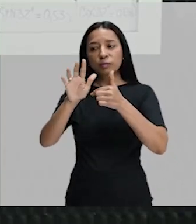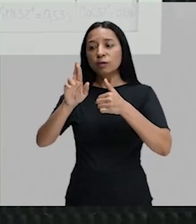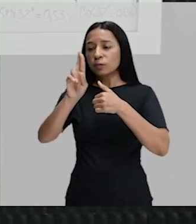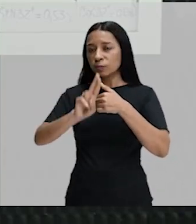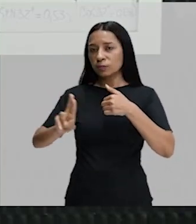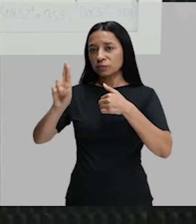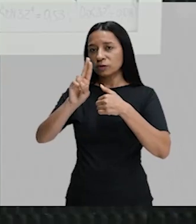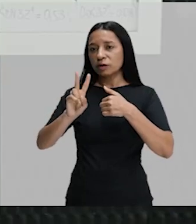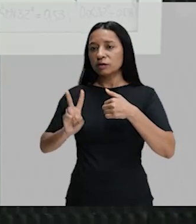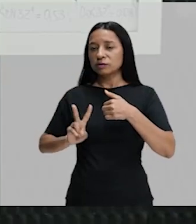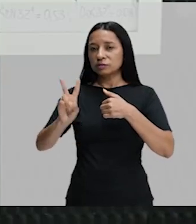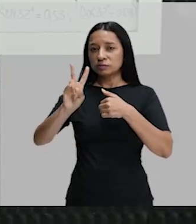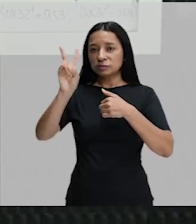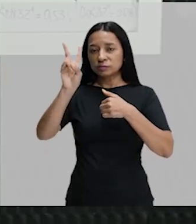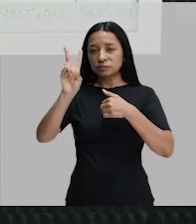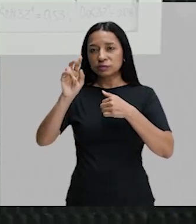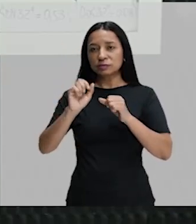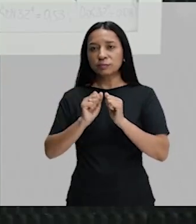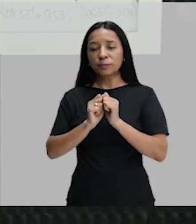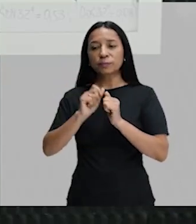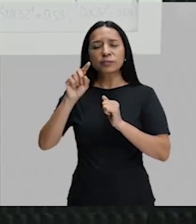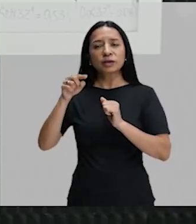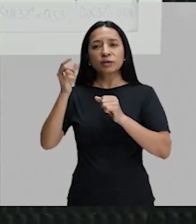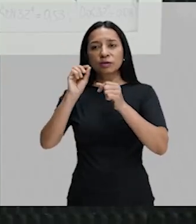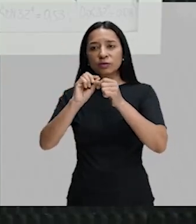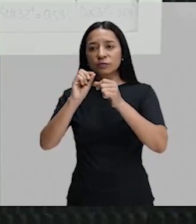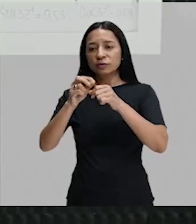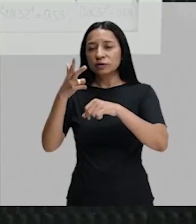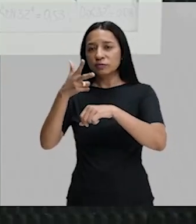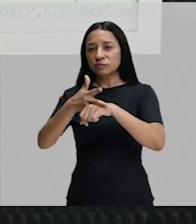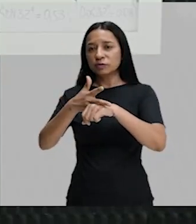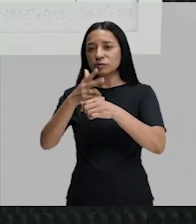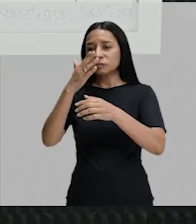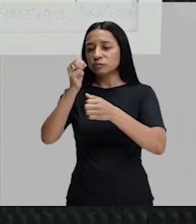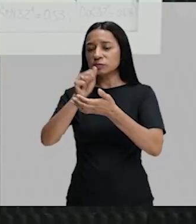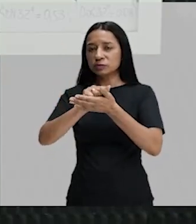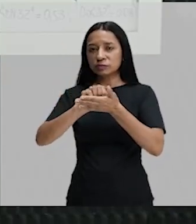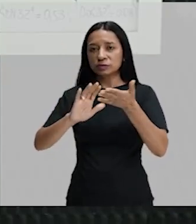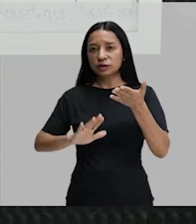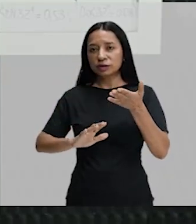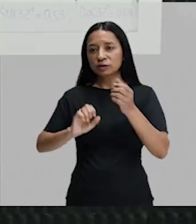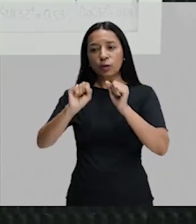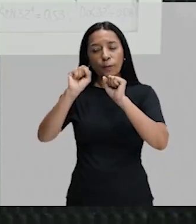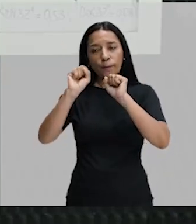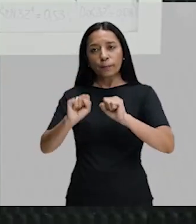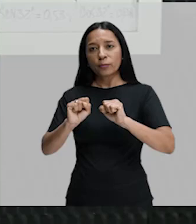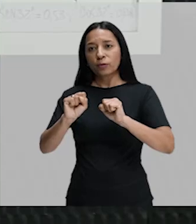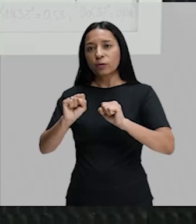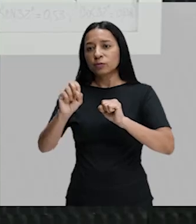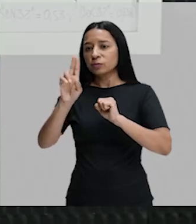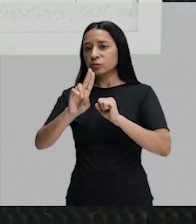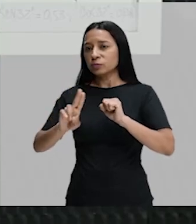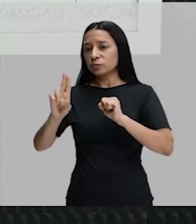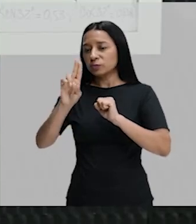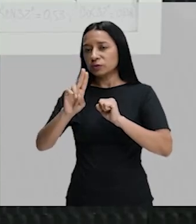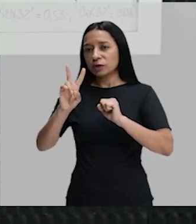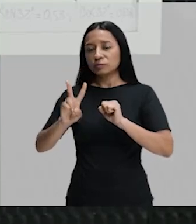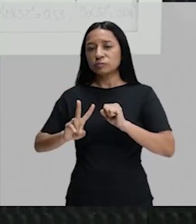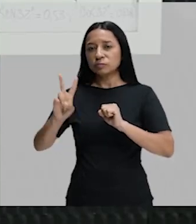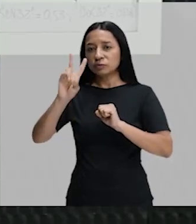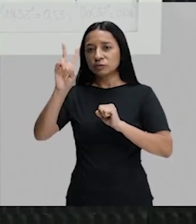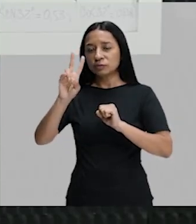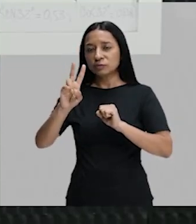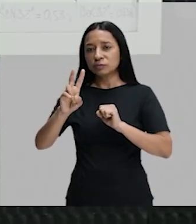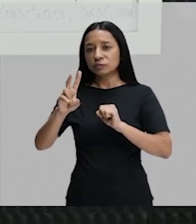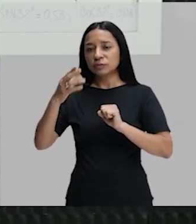vai depois fazer vídeos de exercício, onde a gente vai ser possível a utilização desses valores. Então, entendeu? Deram a ideia do